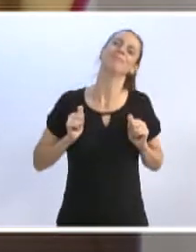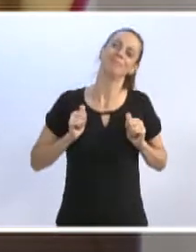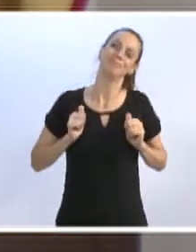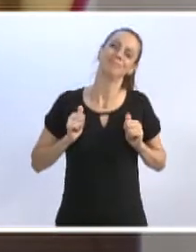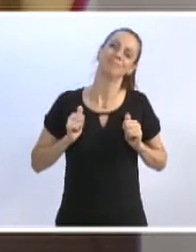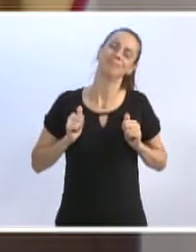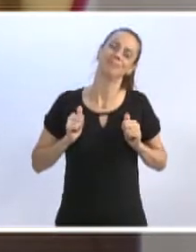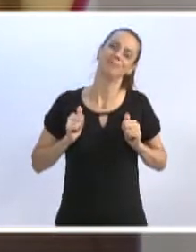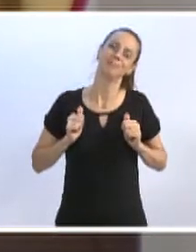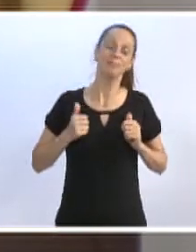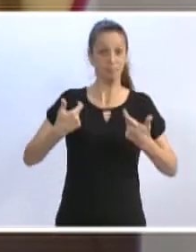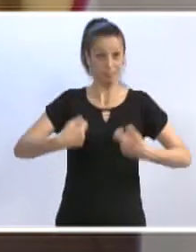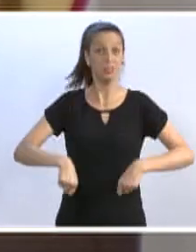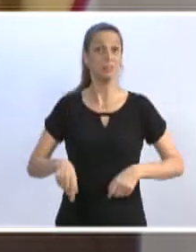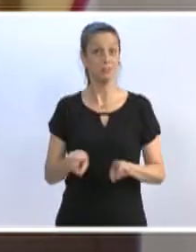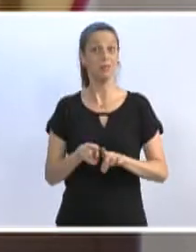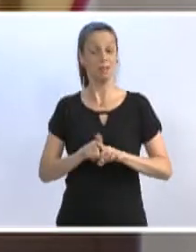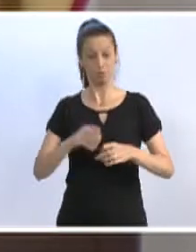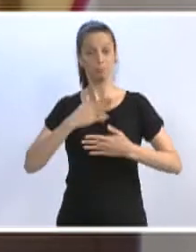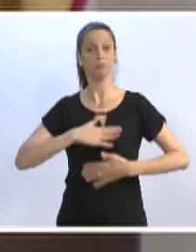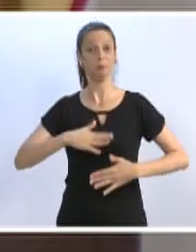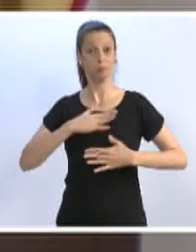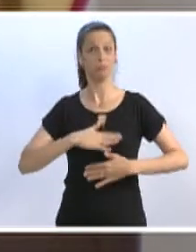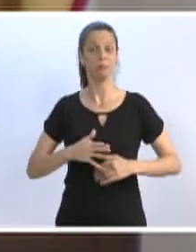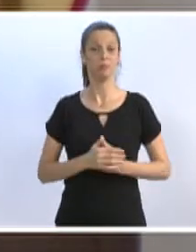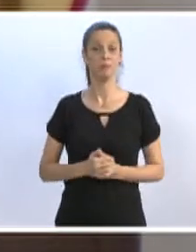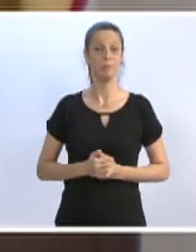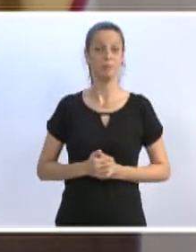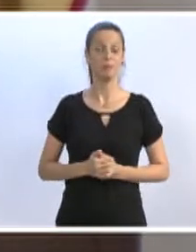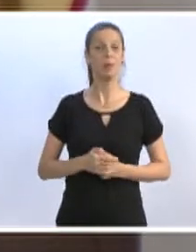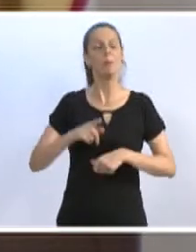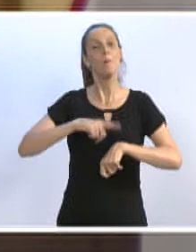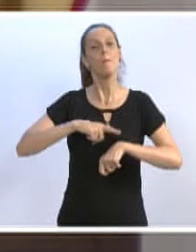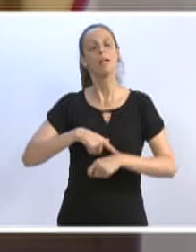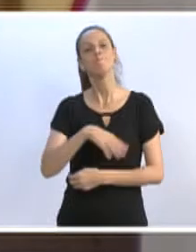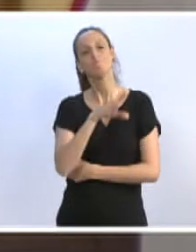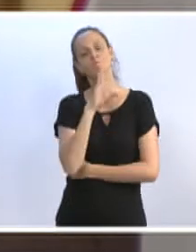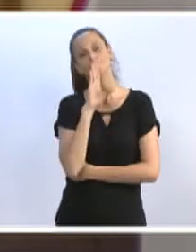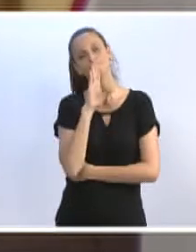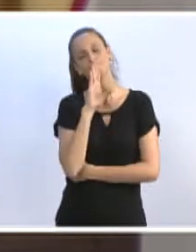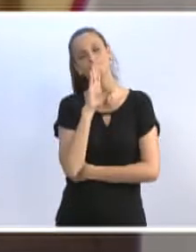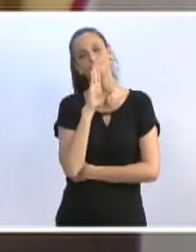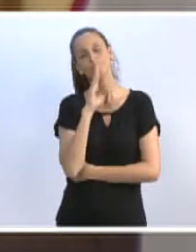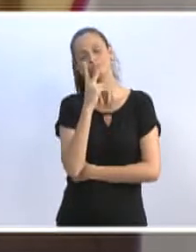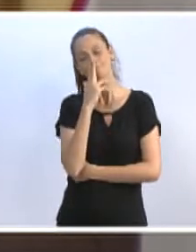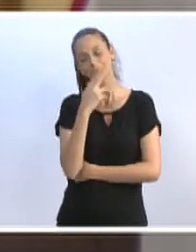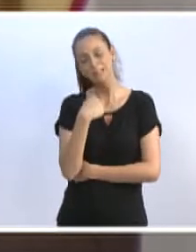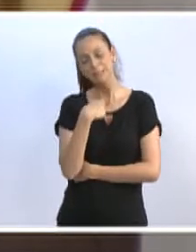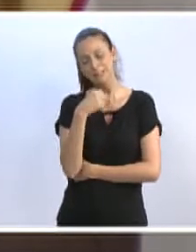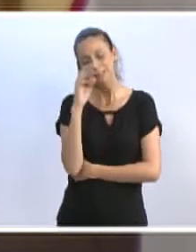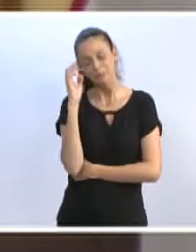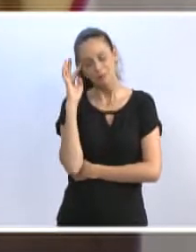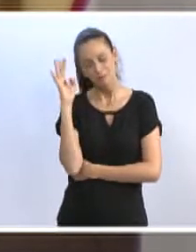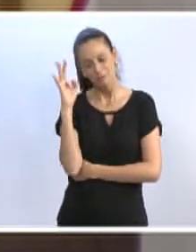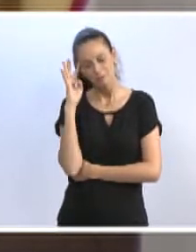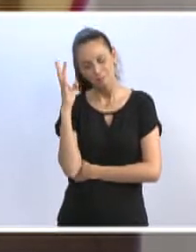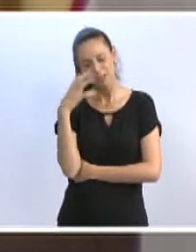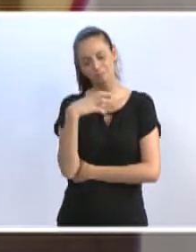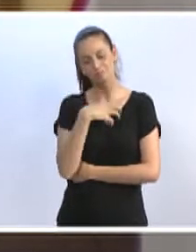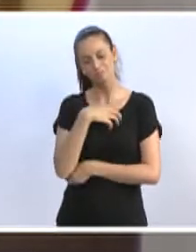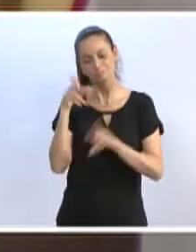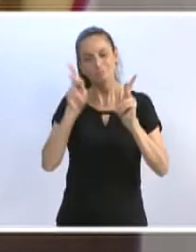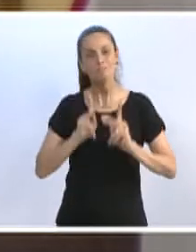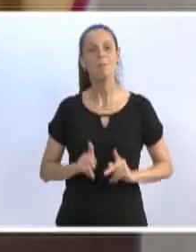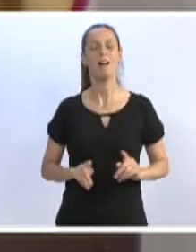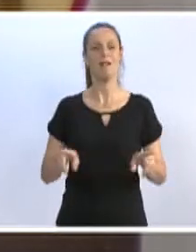O descanso. A obra do silêncio que nos traz serenidade